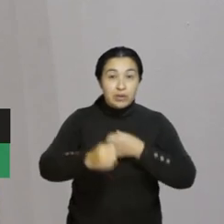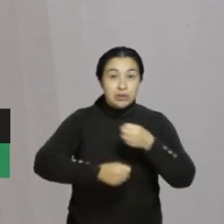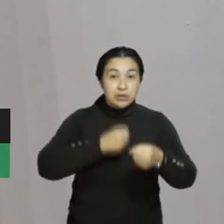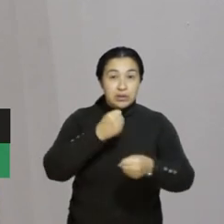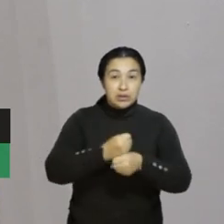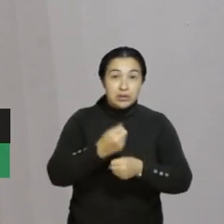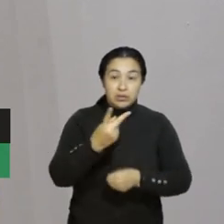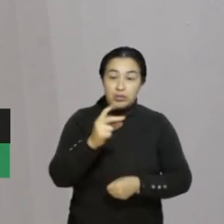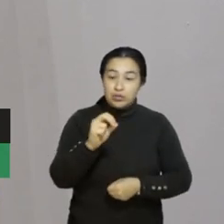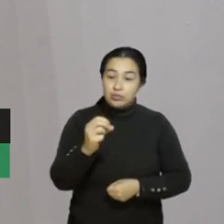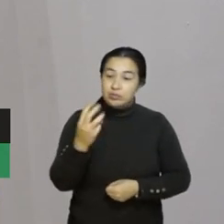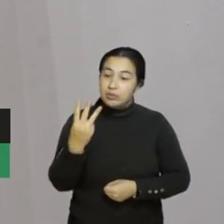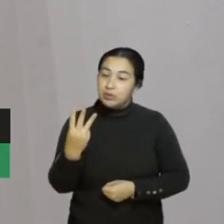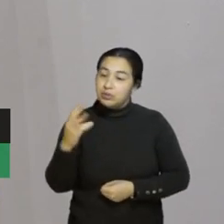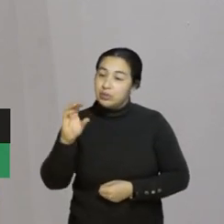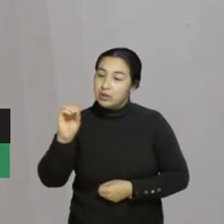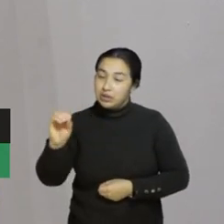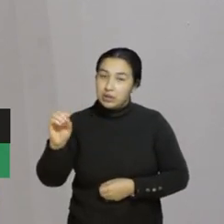2030.